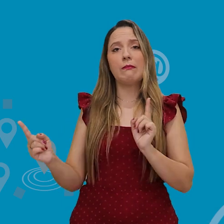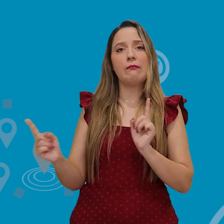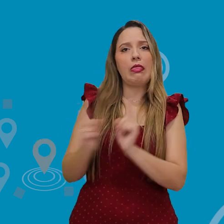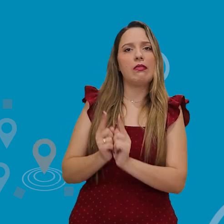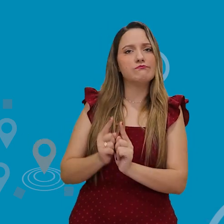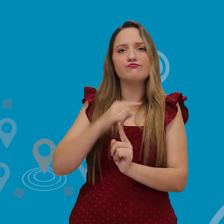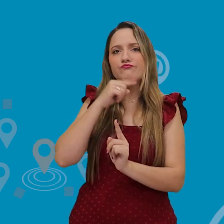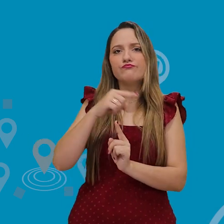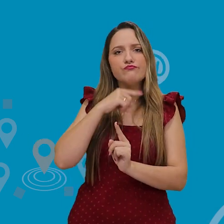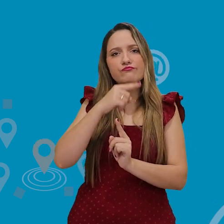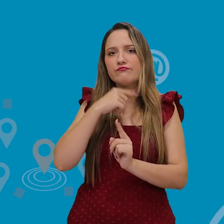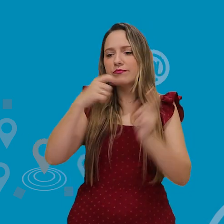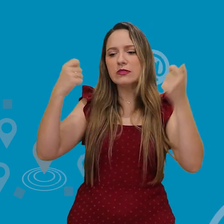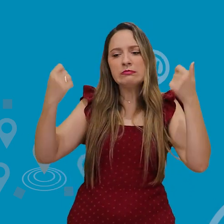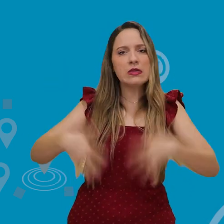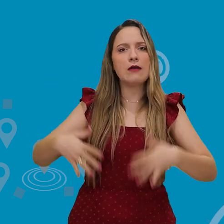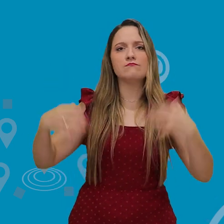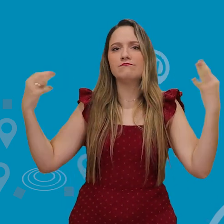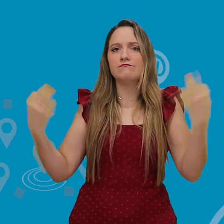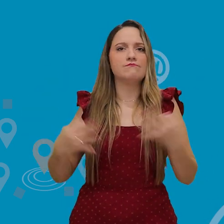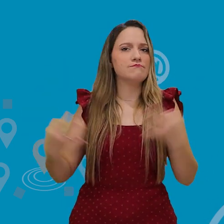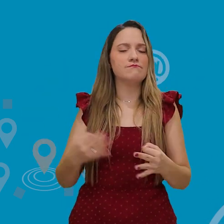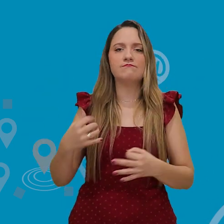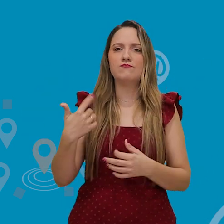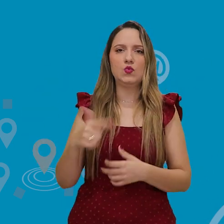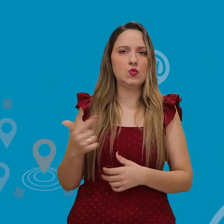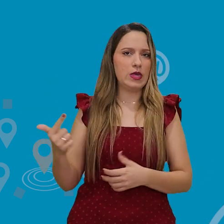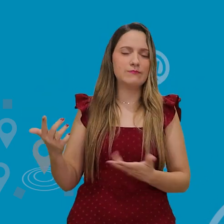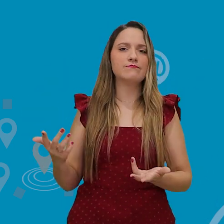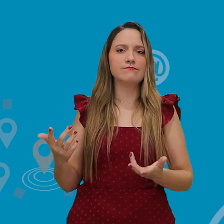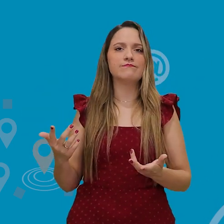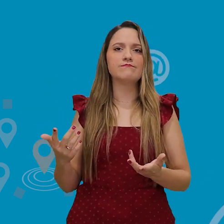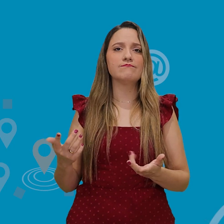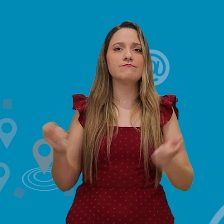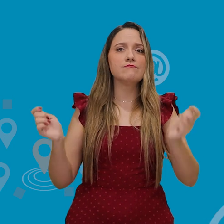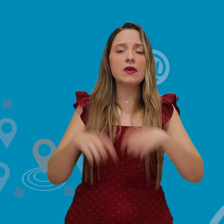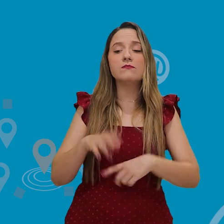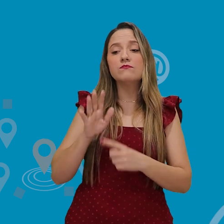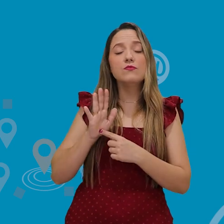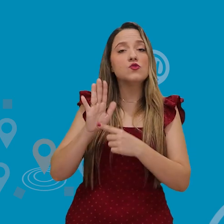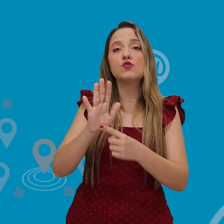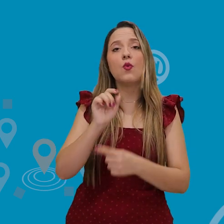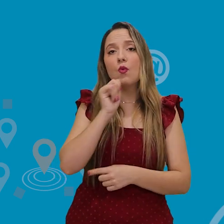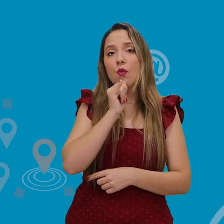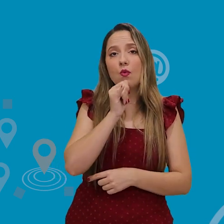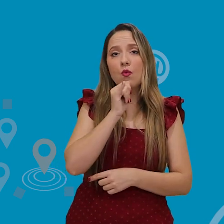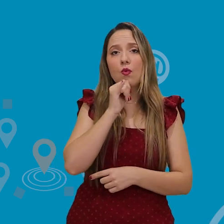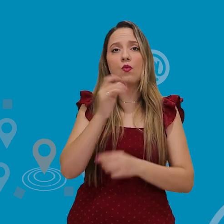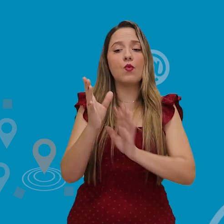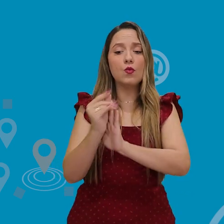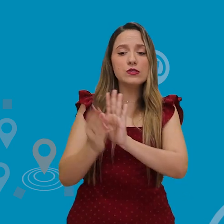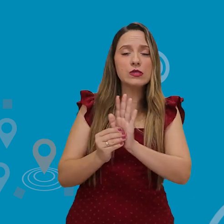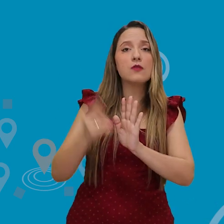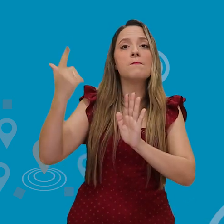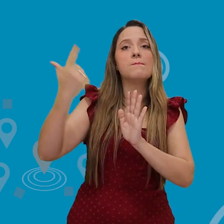que, num período curto de tempo, a gente não consegue, às vezes, trabalhar com determinada profundidade, trazendo questões, né,